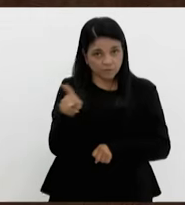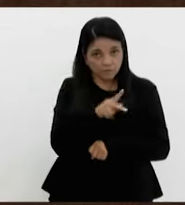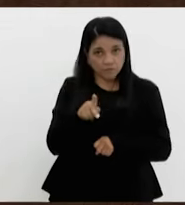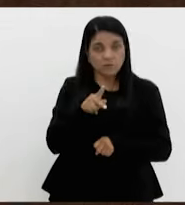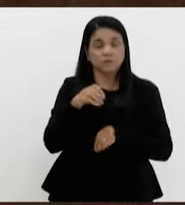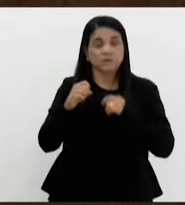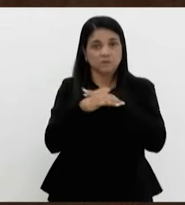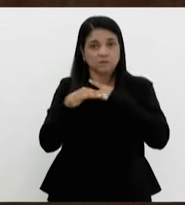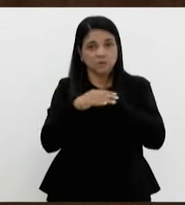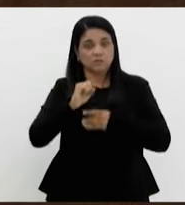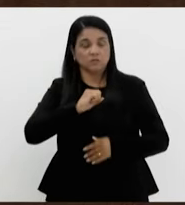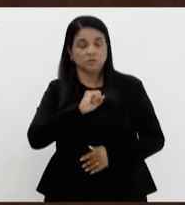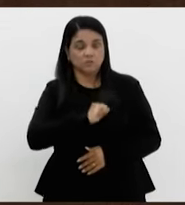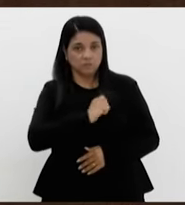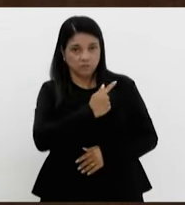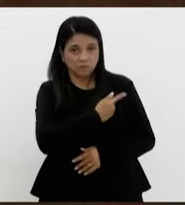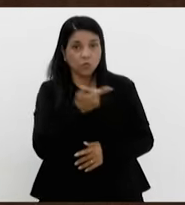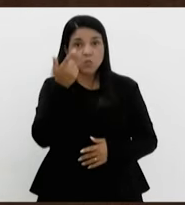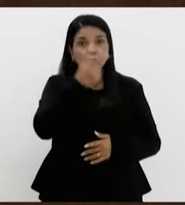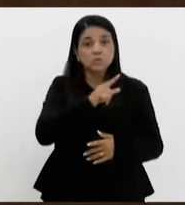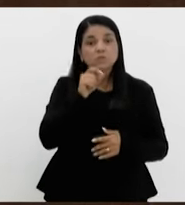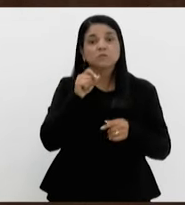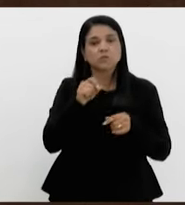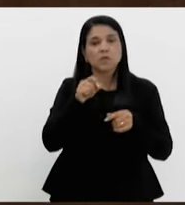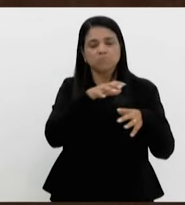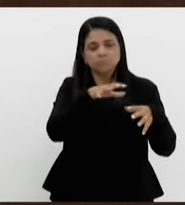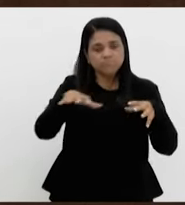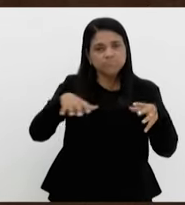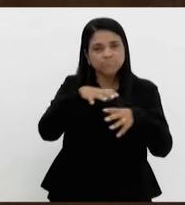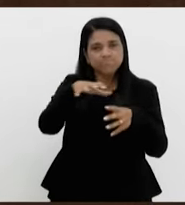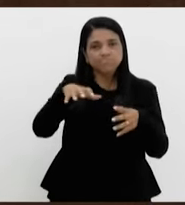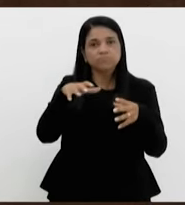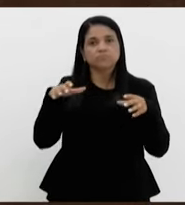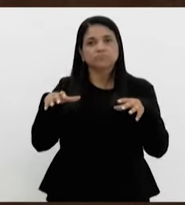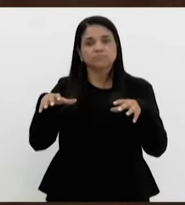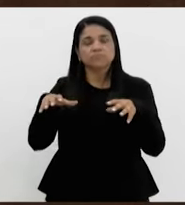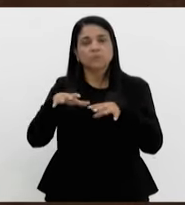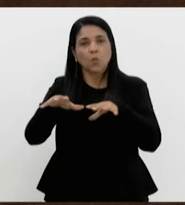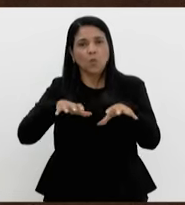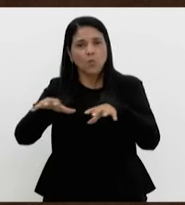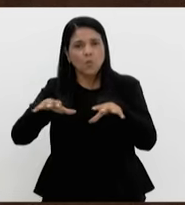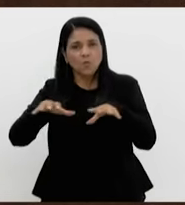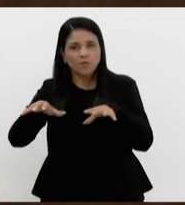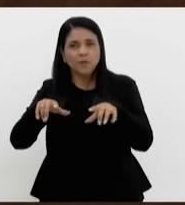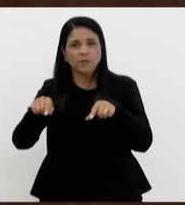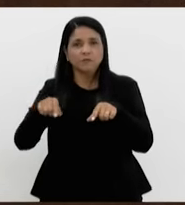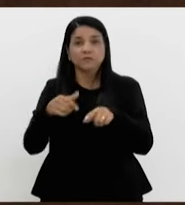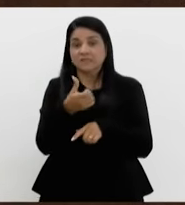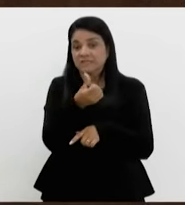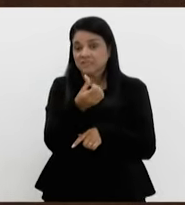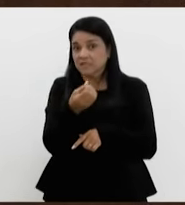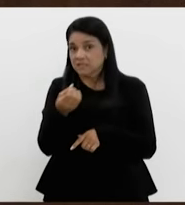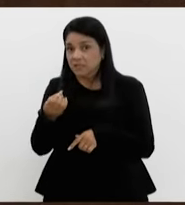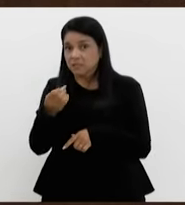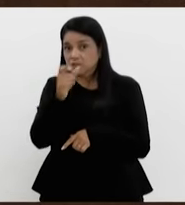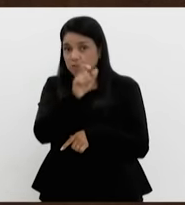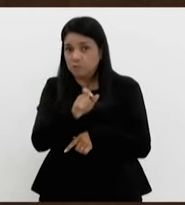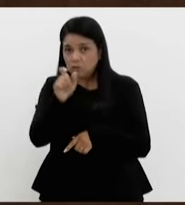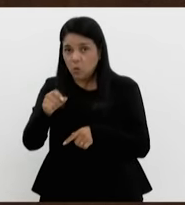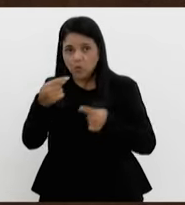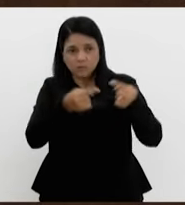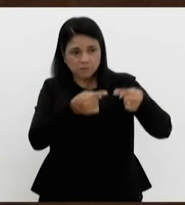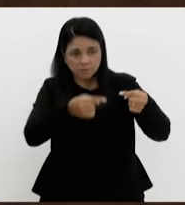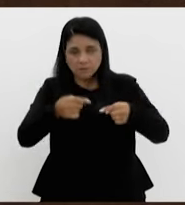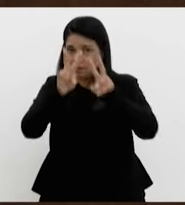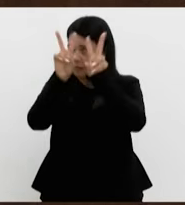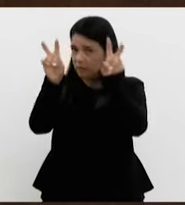Gonçalo, aonde nós conseguimos mobilizar, foi organizada pelo meu mandato, conseguimos colocar 600 pessoas para debater o